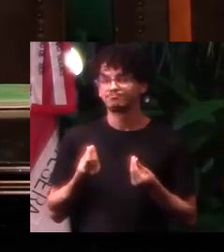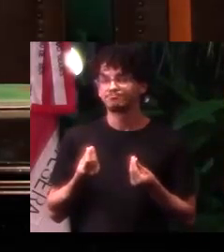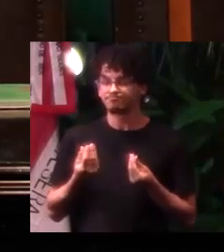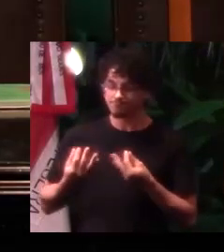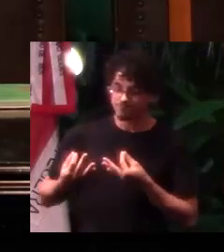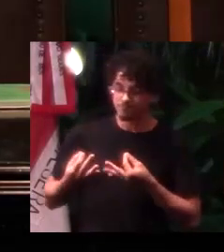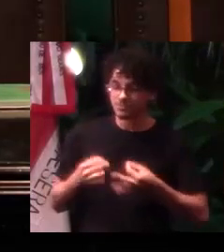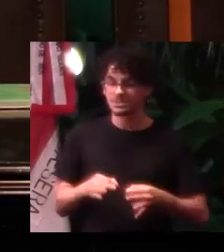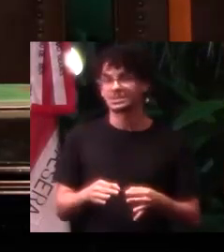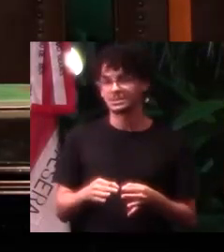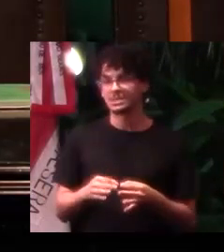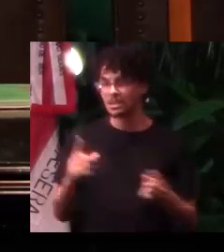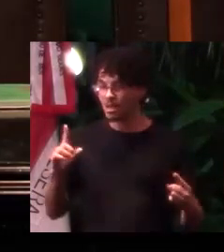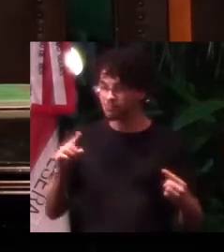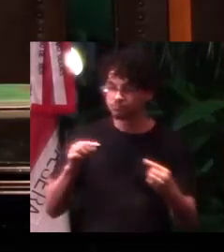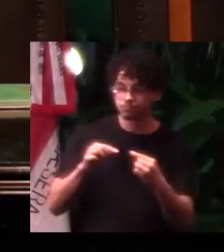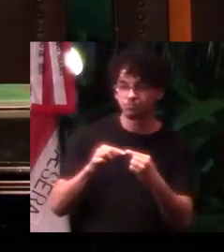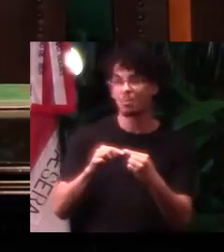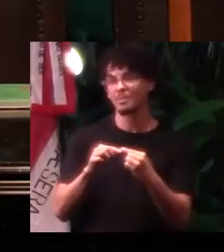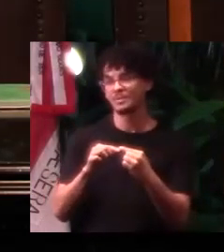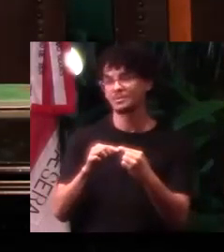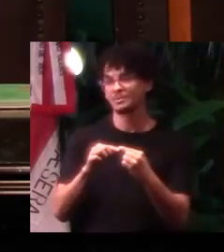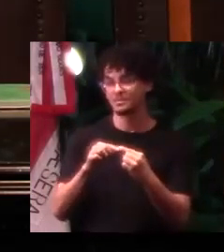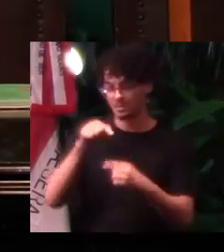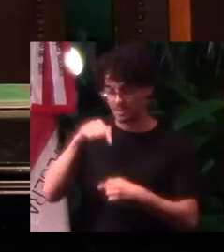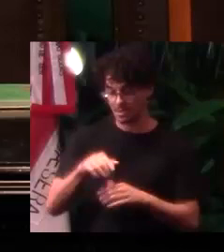efetiva e adequada no